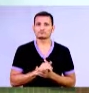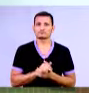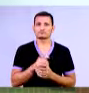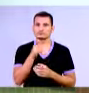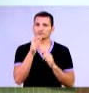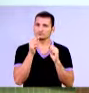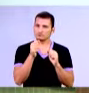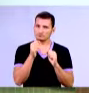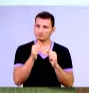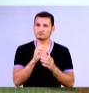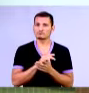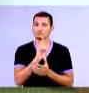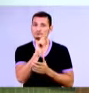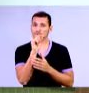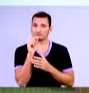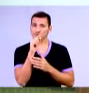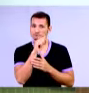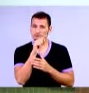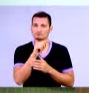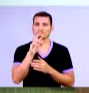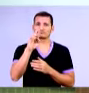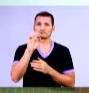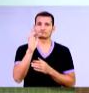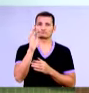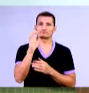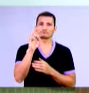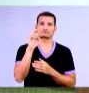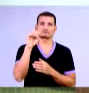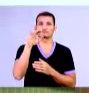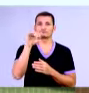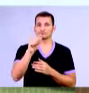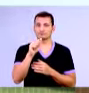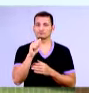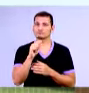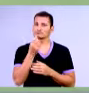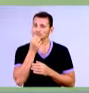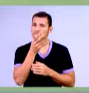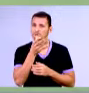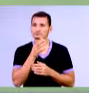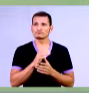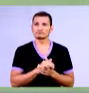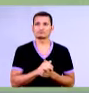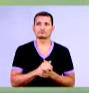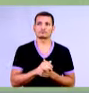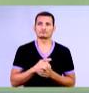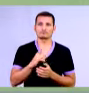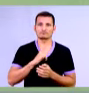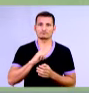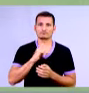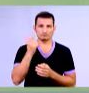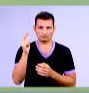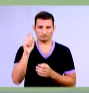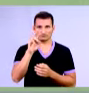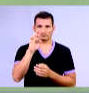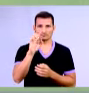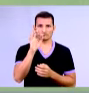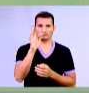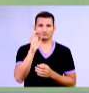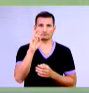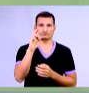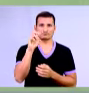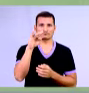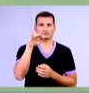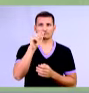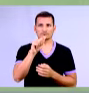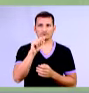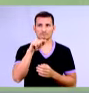Você pode optar por essa referência, a referência em português é uma referência muito boa. E nós temos uma outra referência aqui, que é